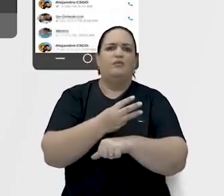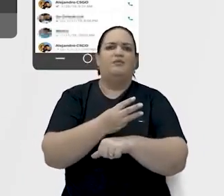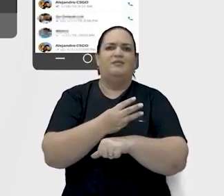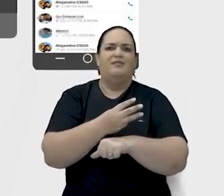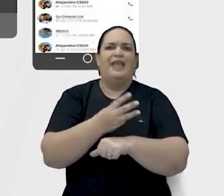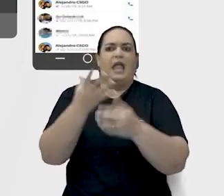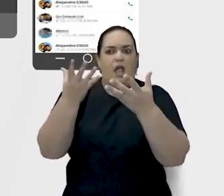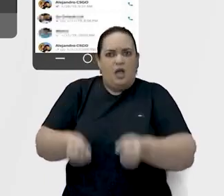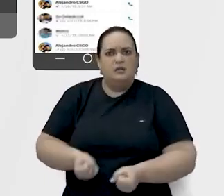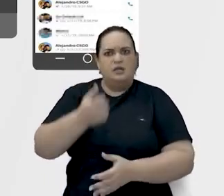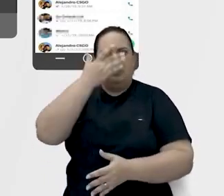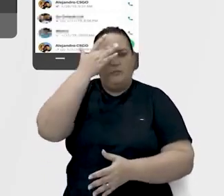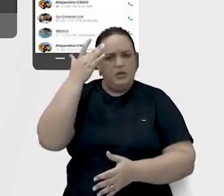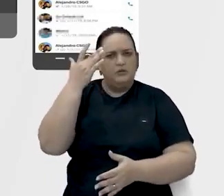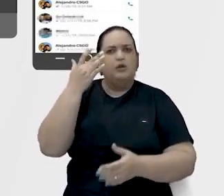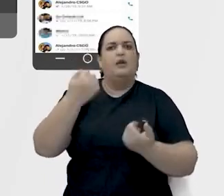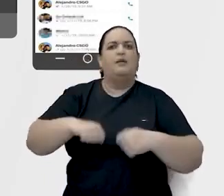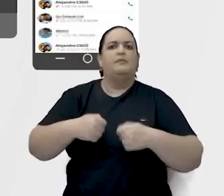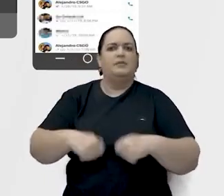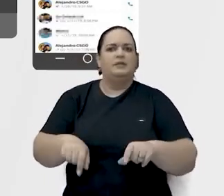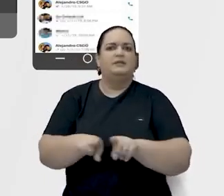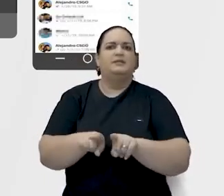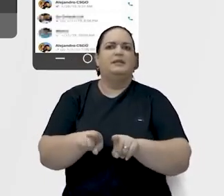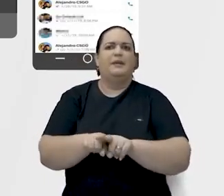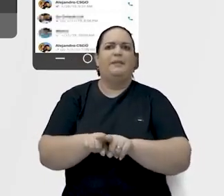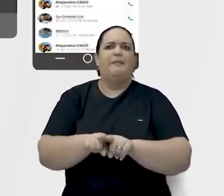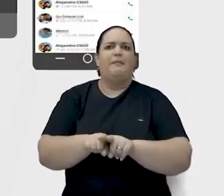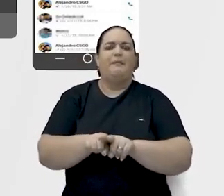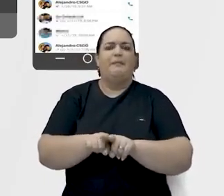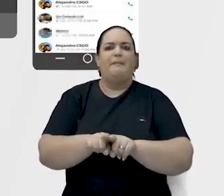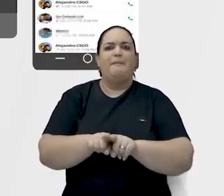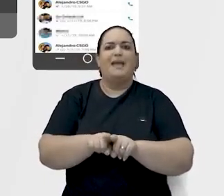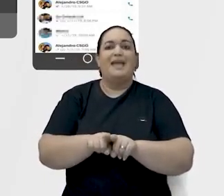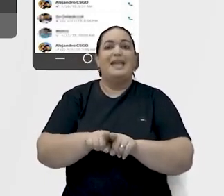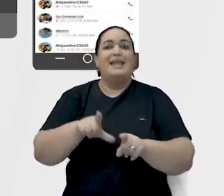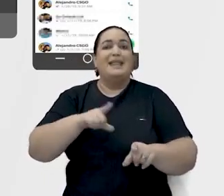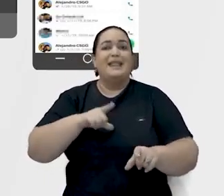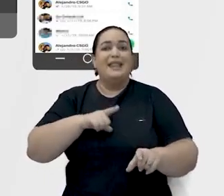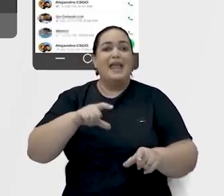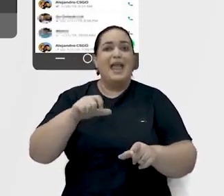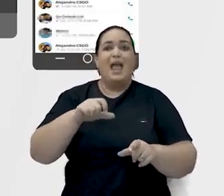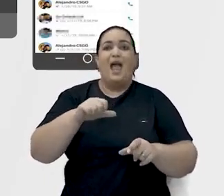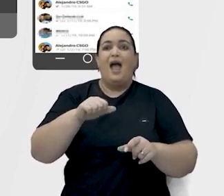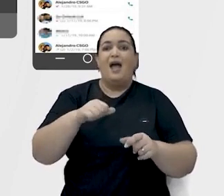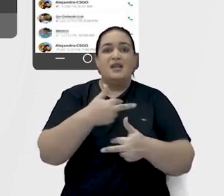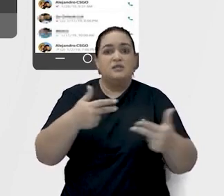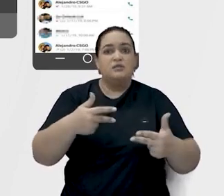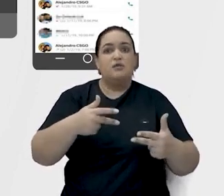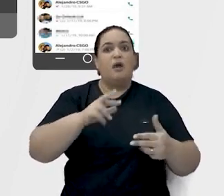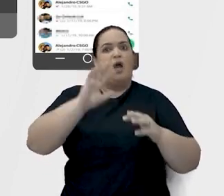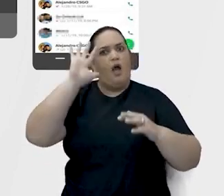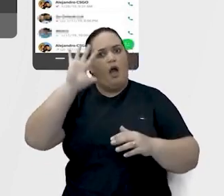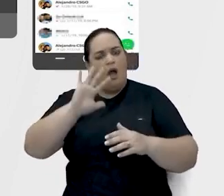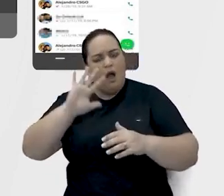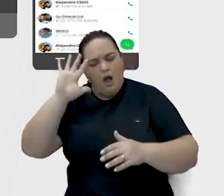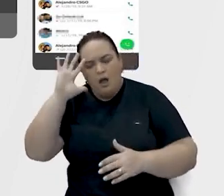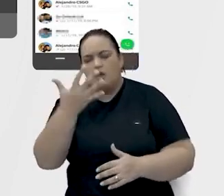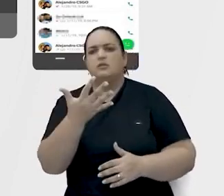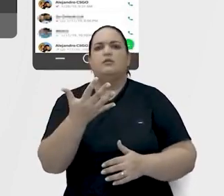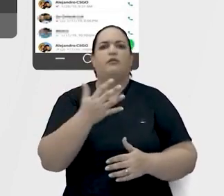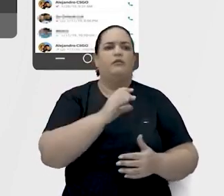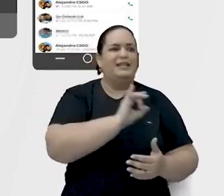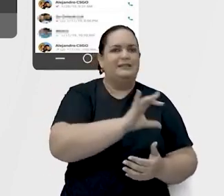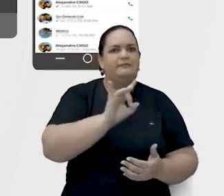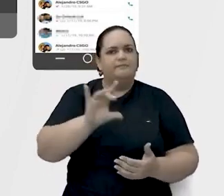porém elas se dissipam de forma diferente. Já o Facebook já identificou apps, já